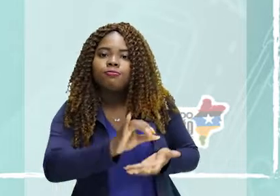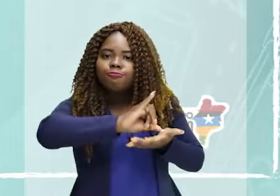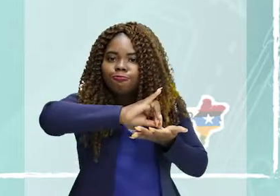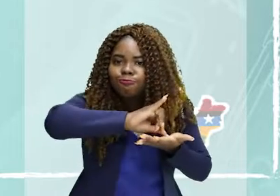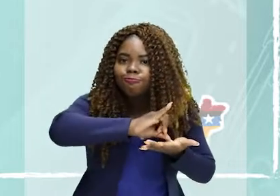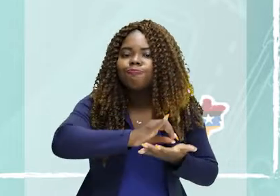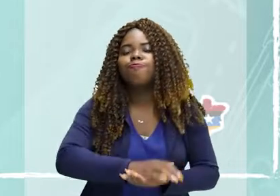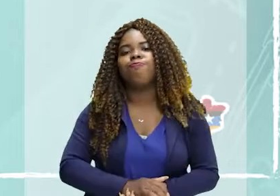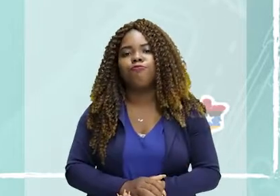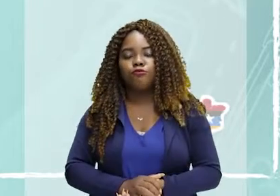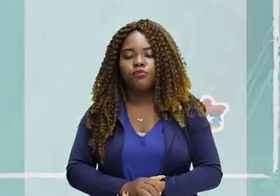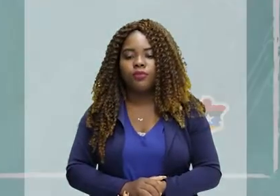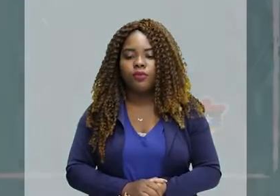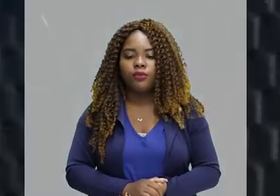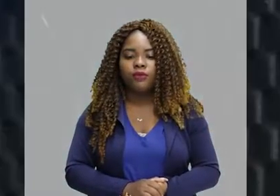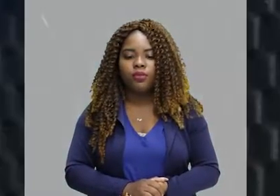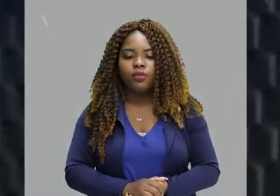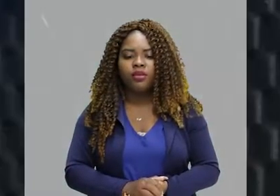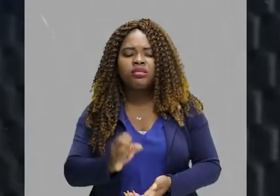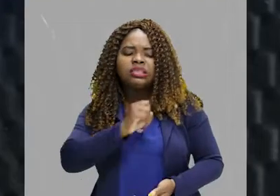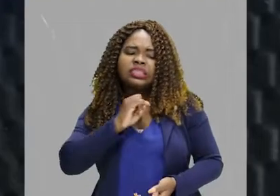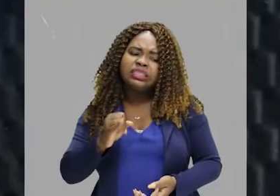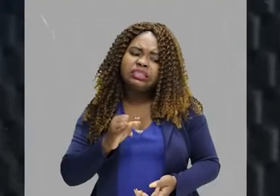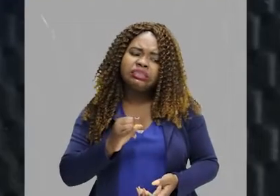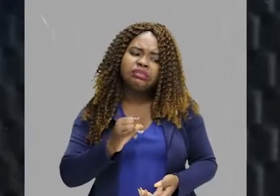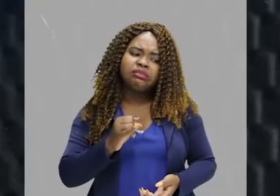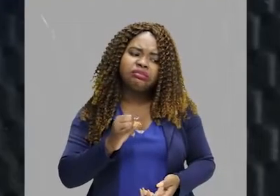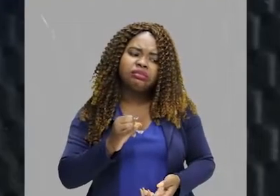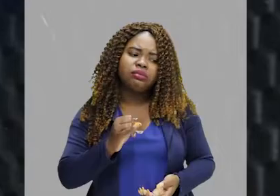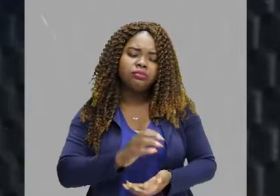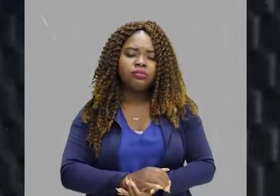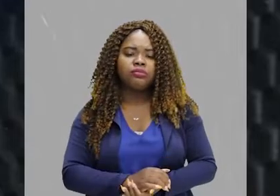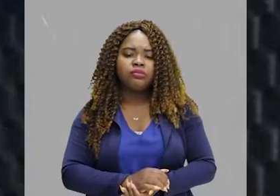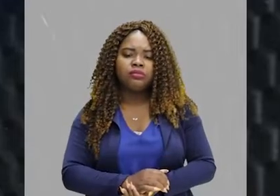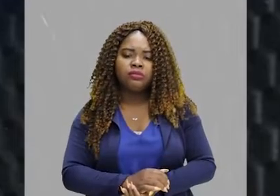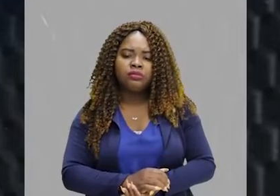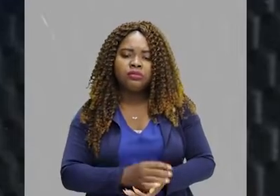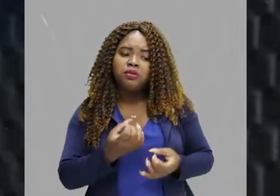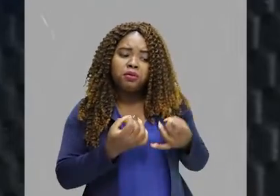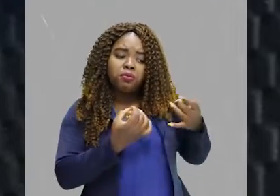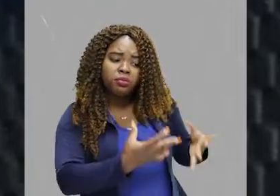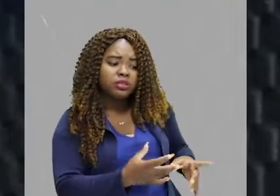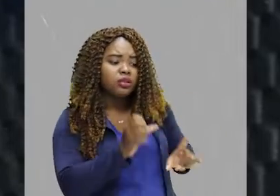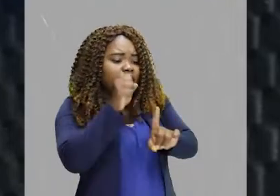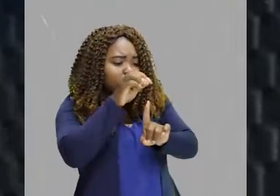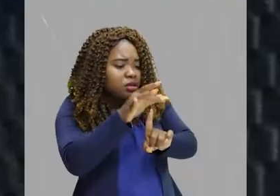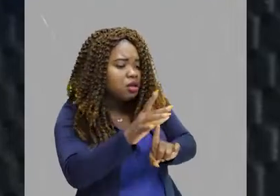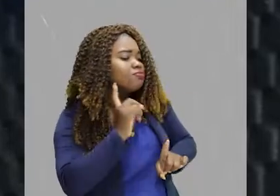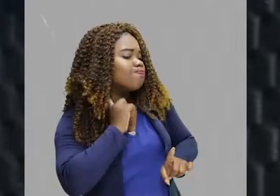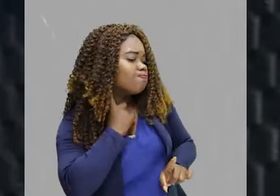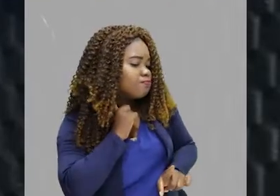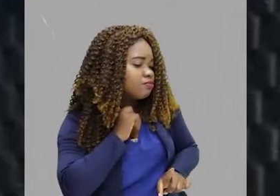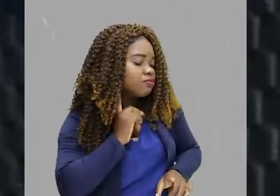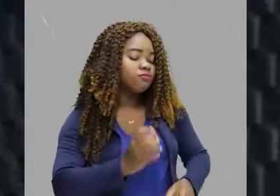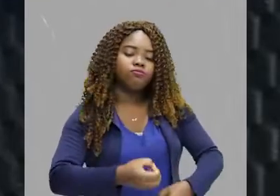validação. Então aquela ideia, se eu deixar de emitir mais gases, significa dizer que eu vou produzir menos, que a indústria